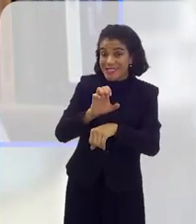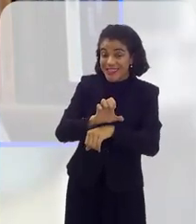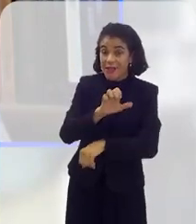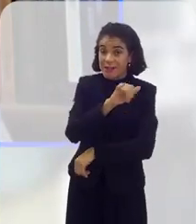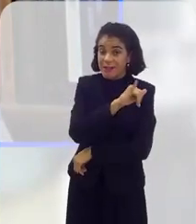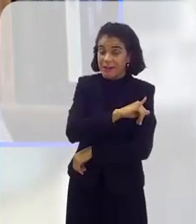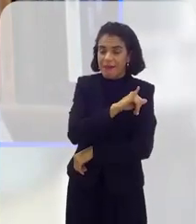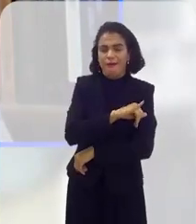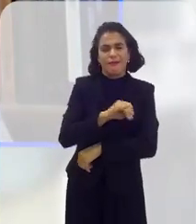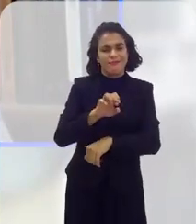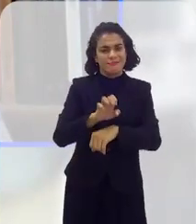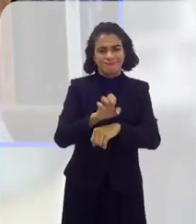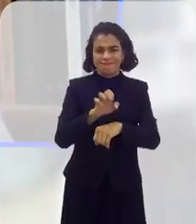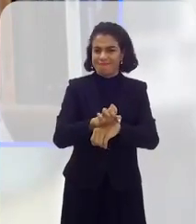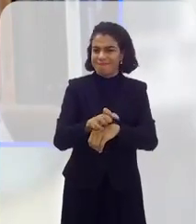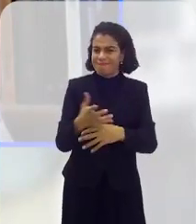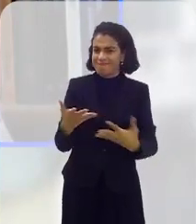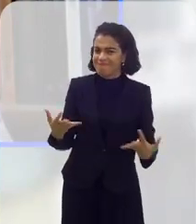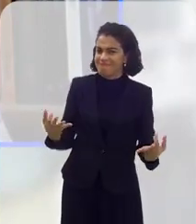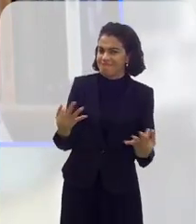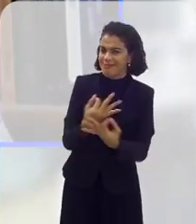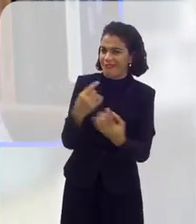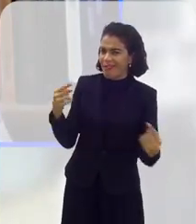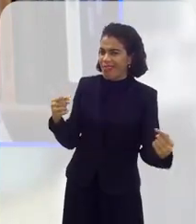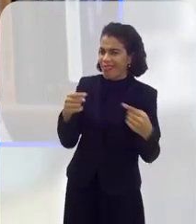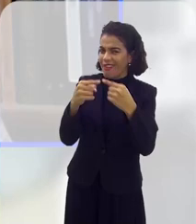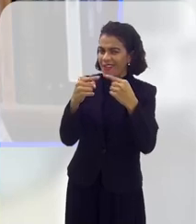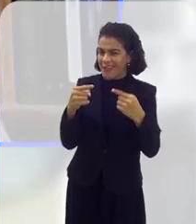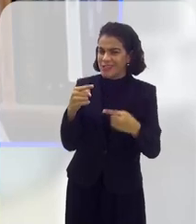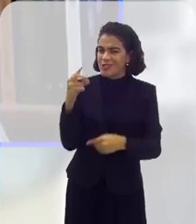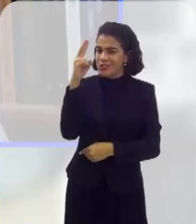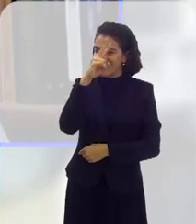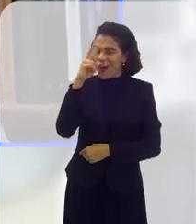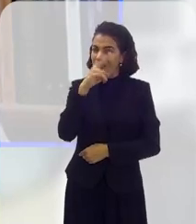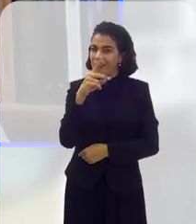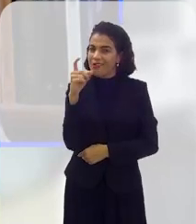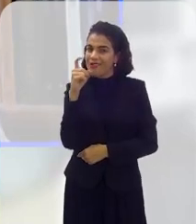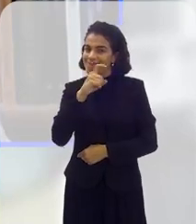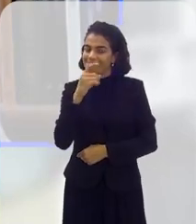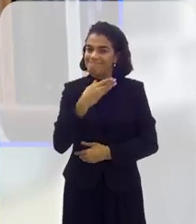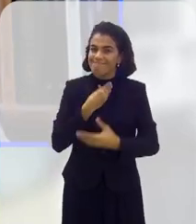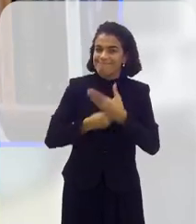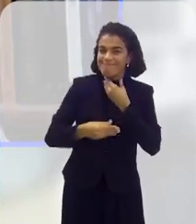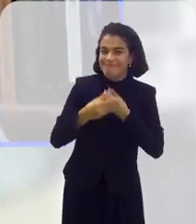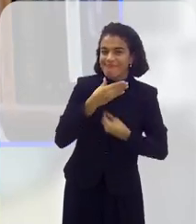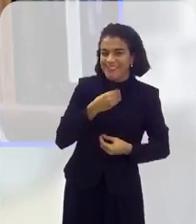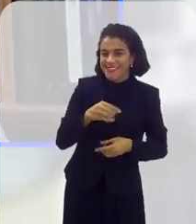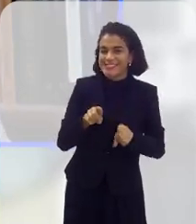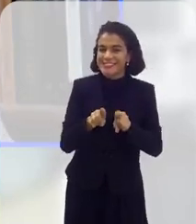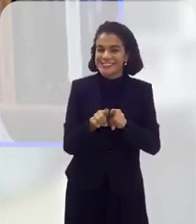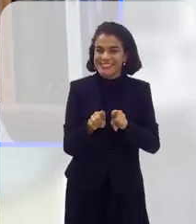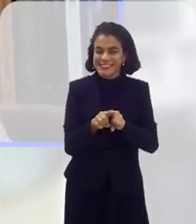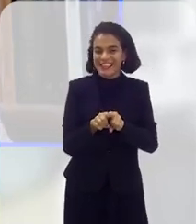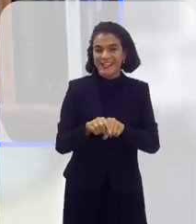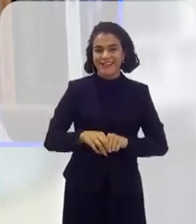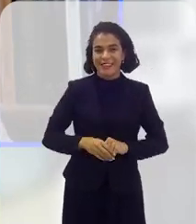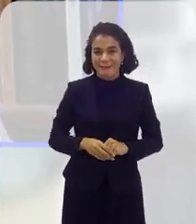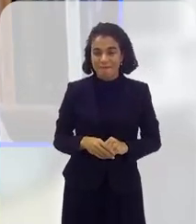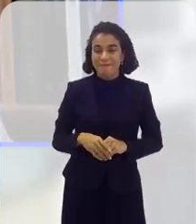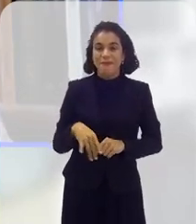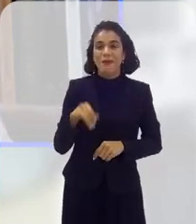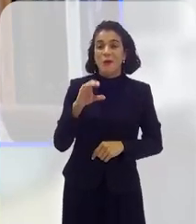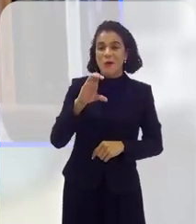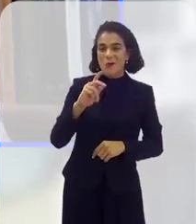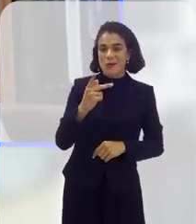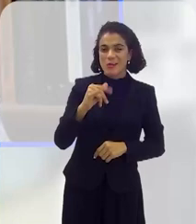Rio de Janeiro é um estado propício a histórias de ficção e histórias de não ficção. Até